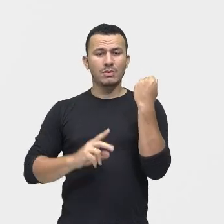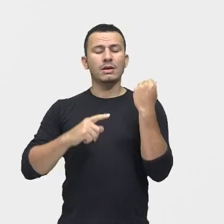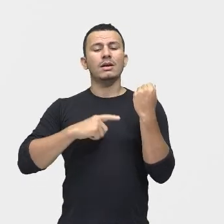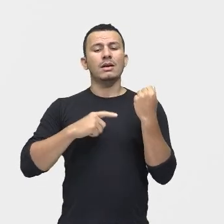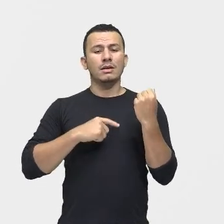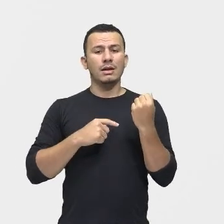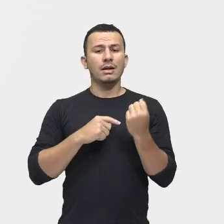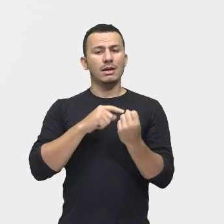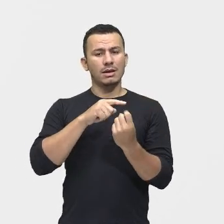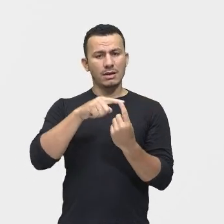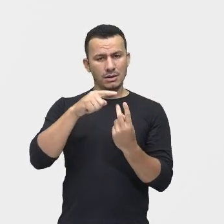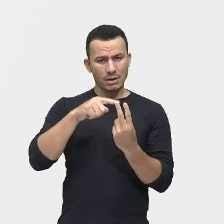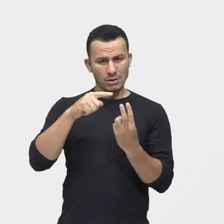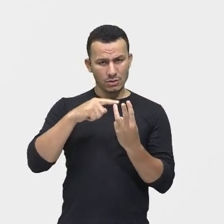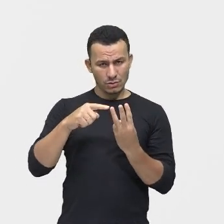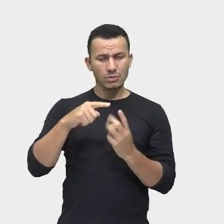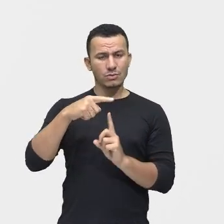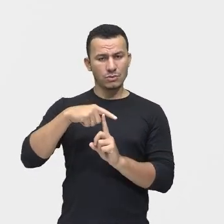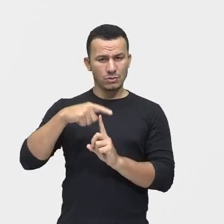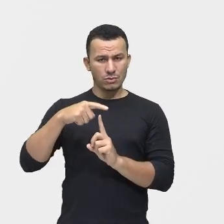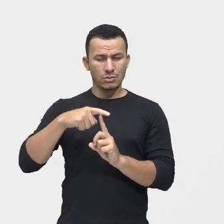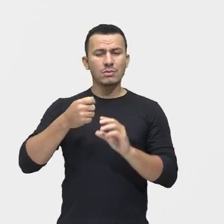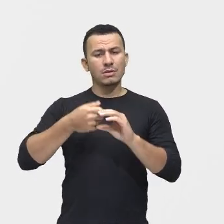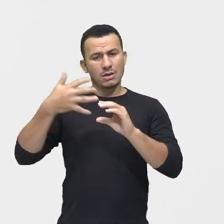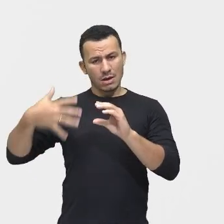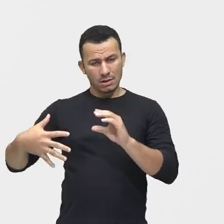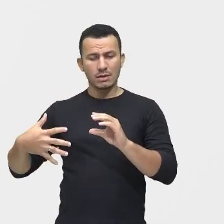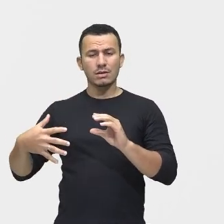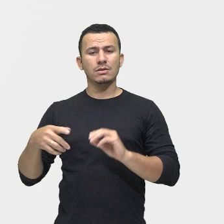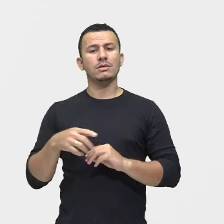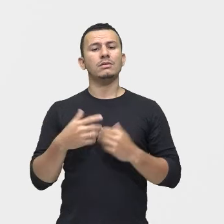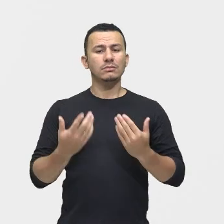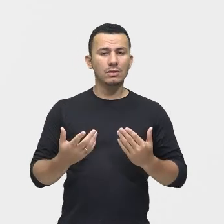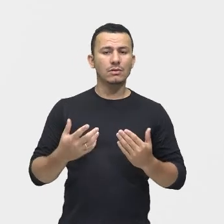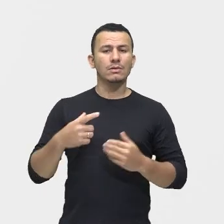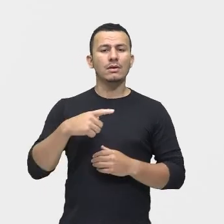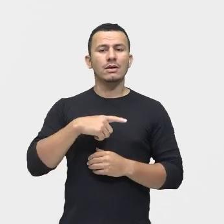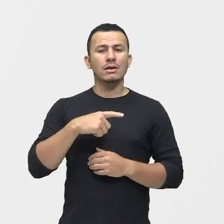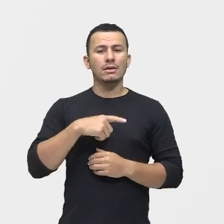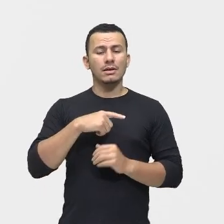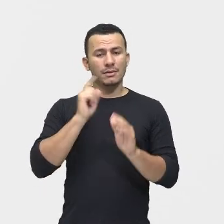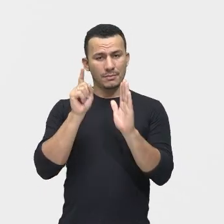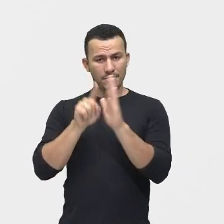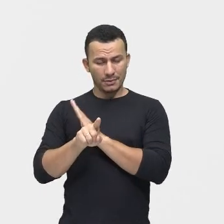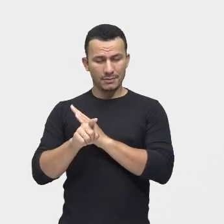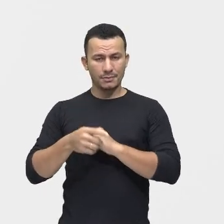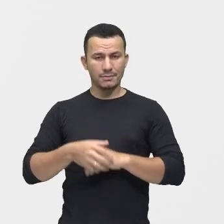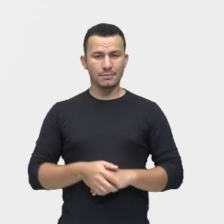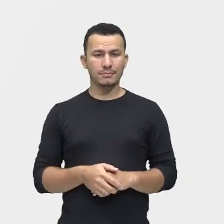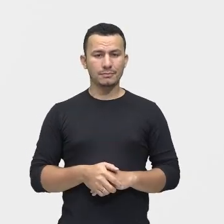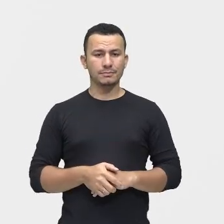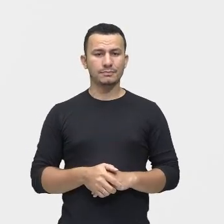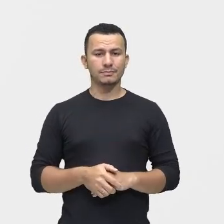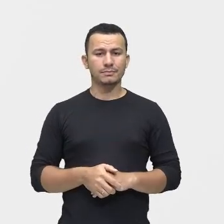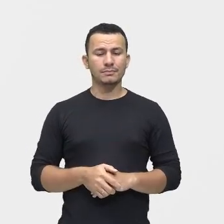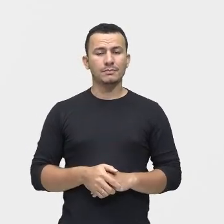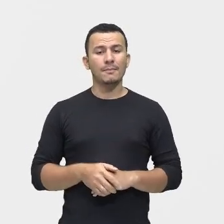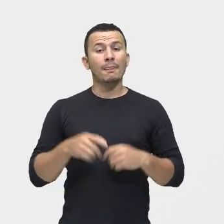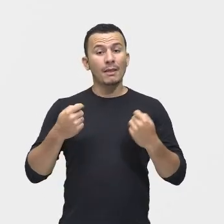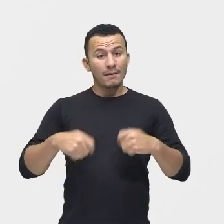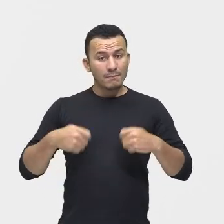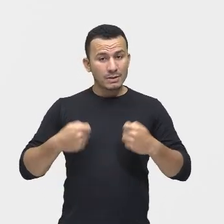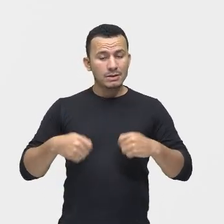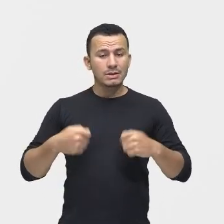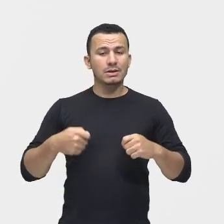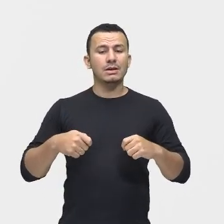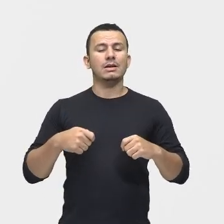tipos de músculo e as suas características, e a gente tinha a seguinte pergunta: precisam estar